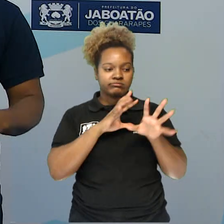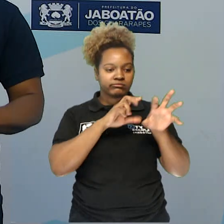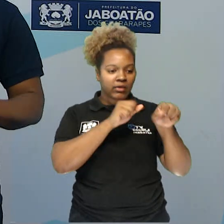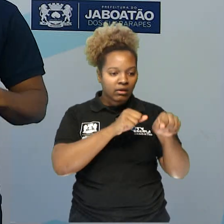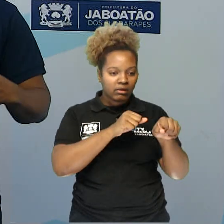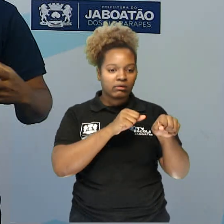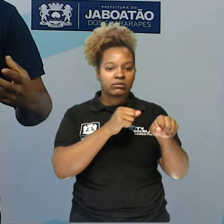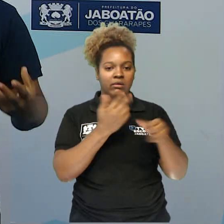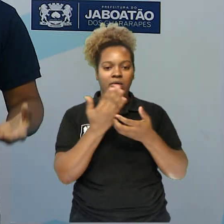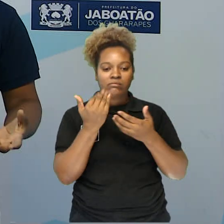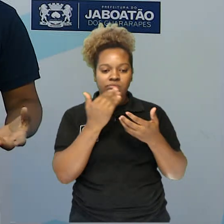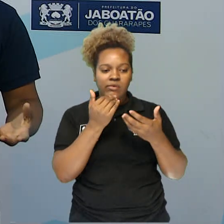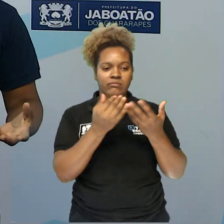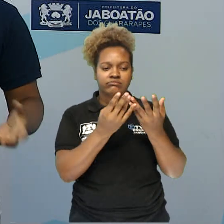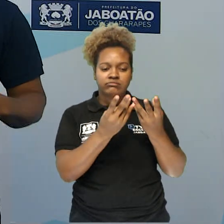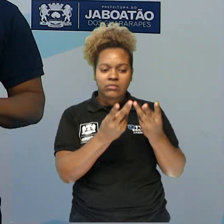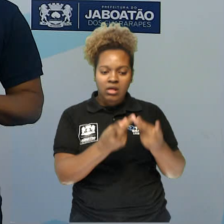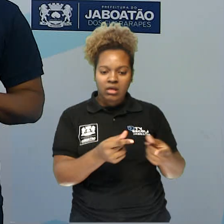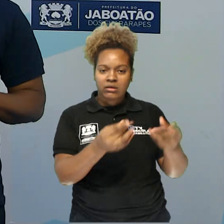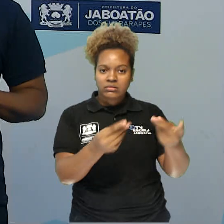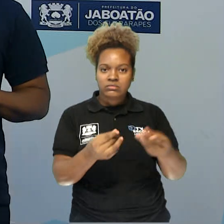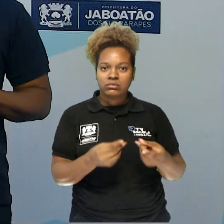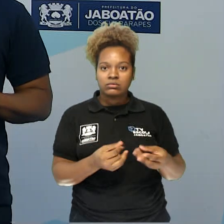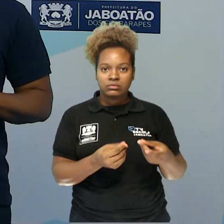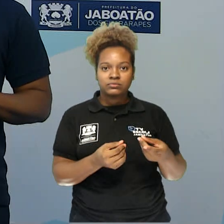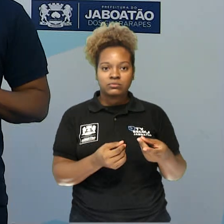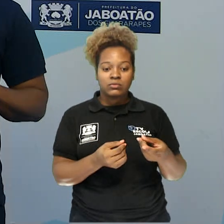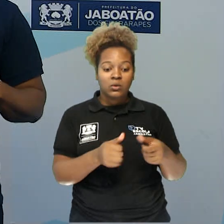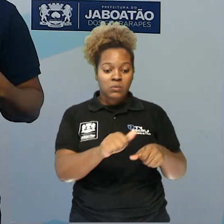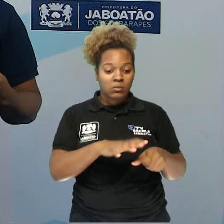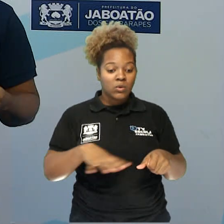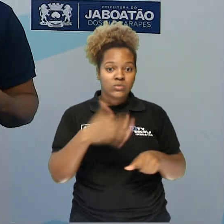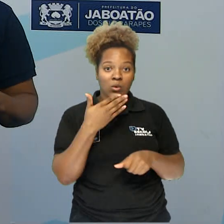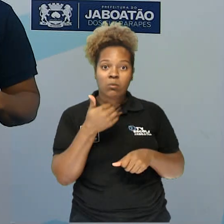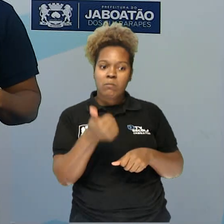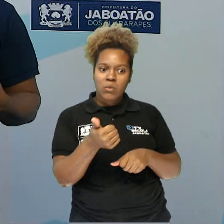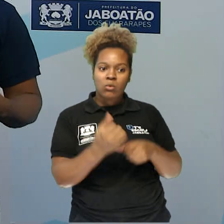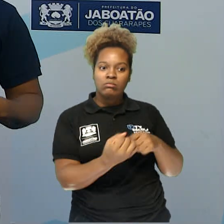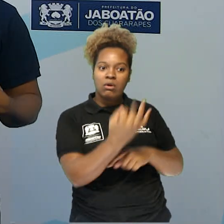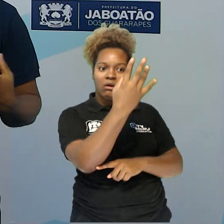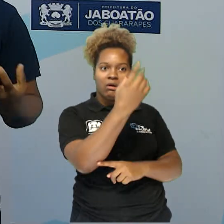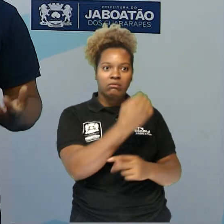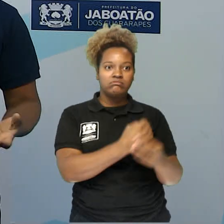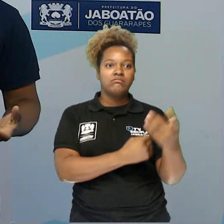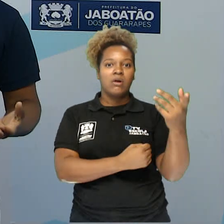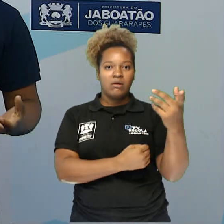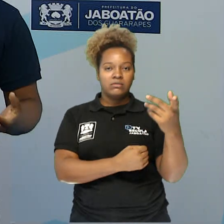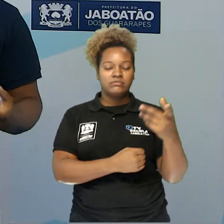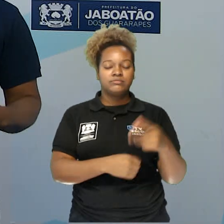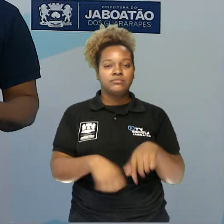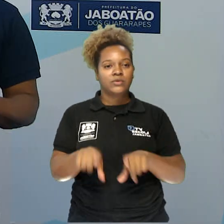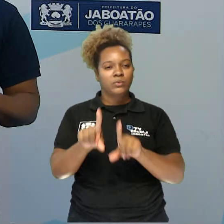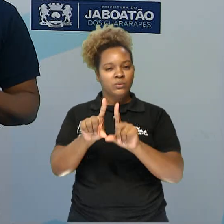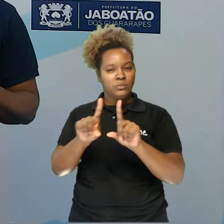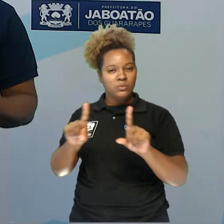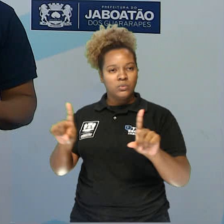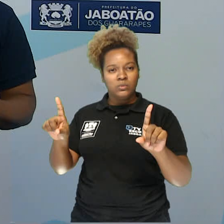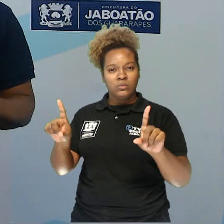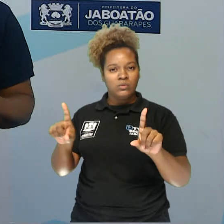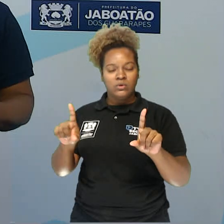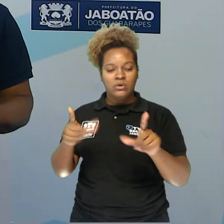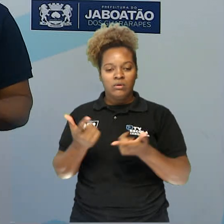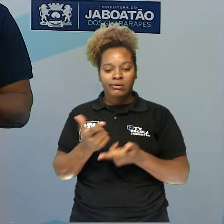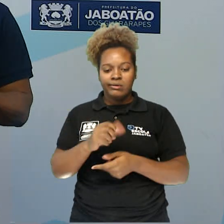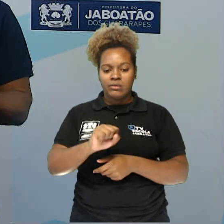animais, e é muito fértil. E o solo calcário, que é um solo feito com partículas de rocha, ele é muito